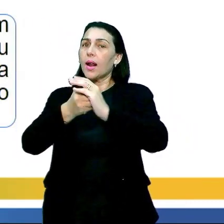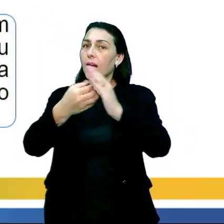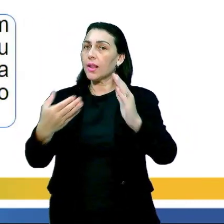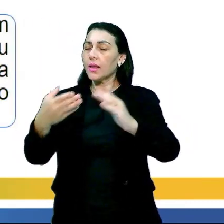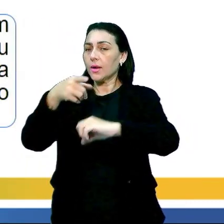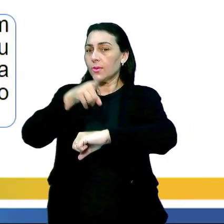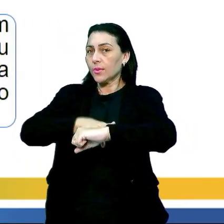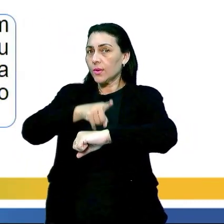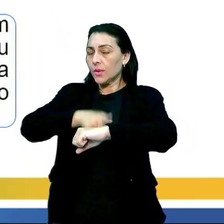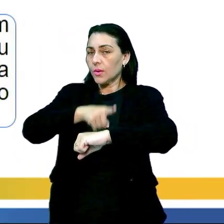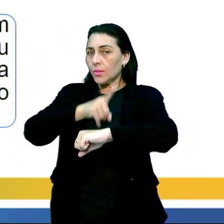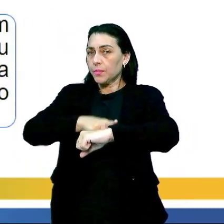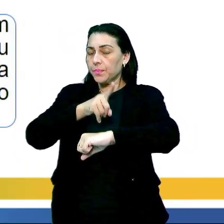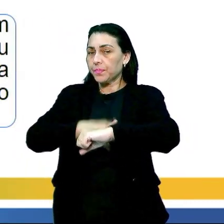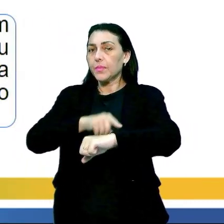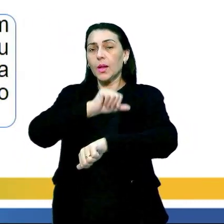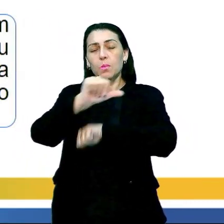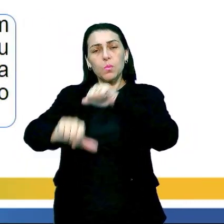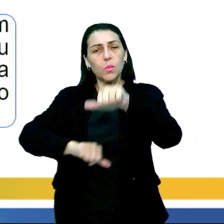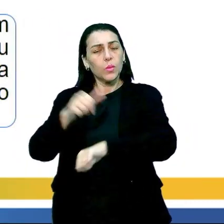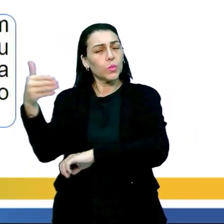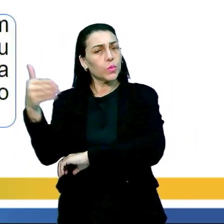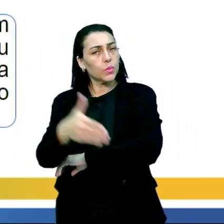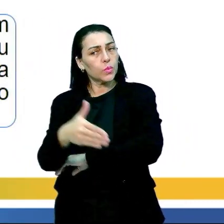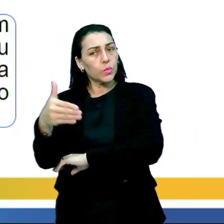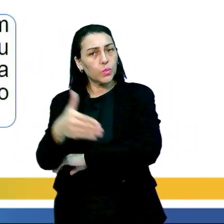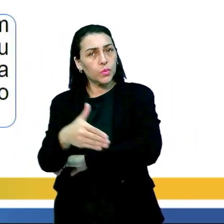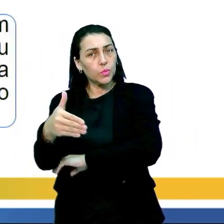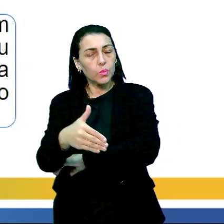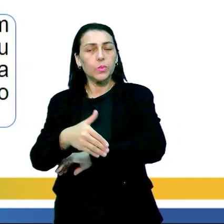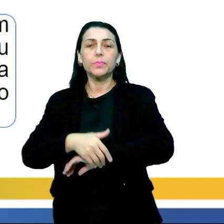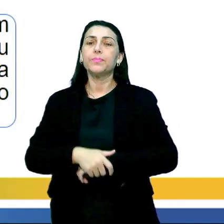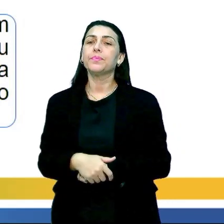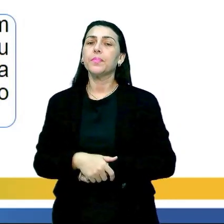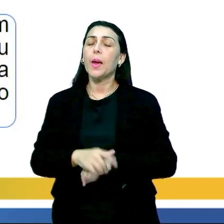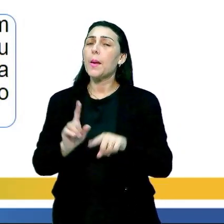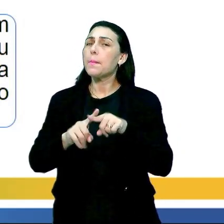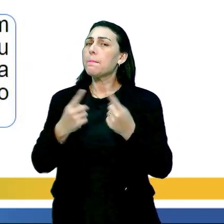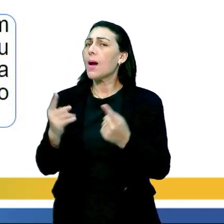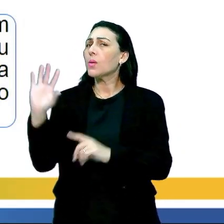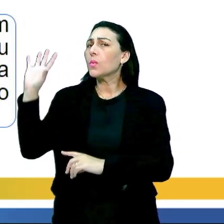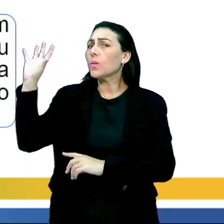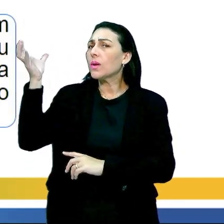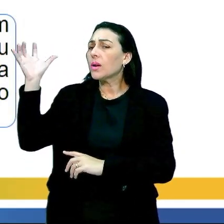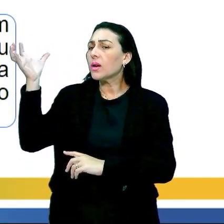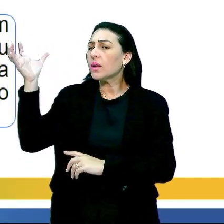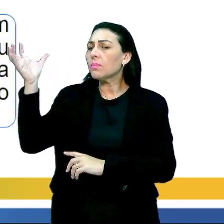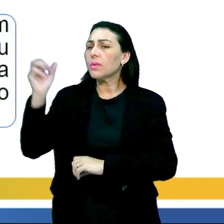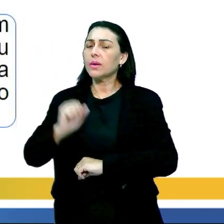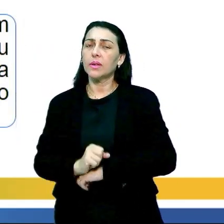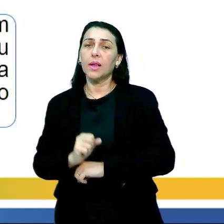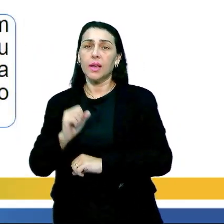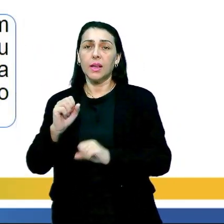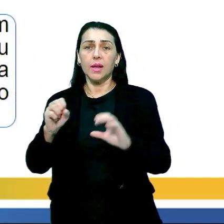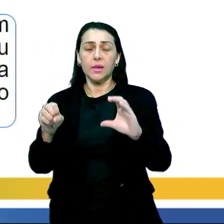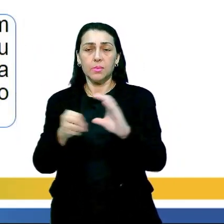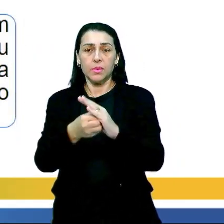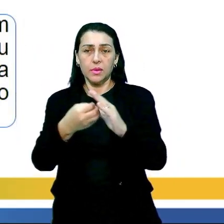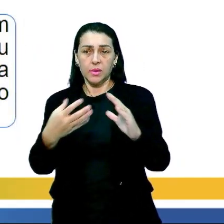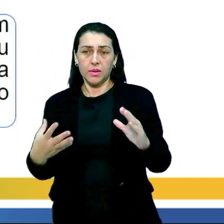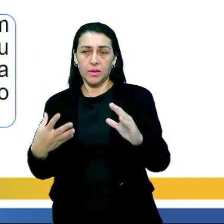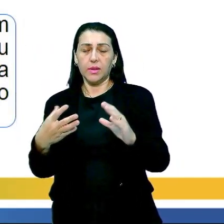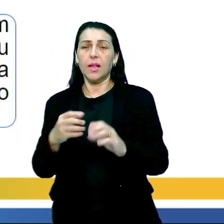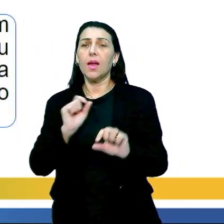do tempo, ou seja, ele muda constantemente. Mas e o clima? Bem, as principais características